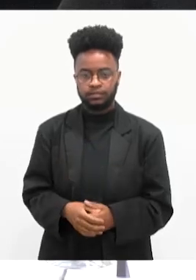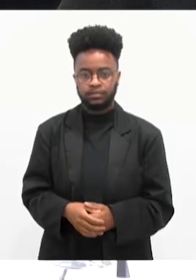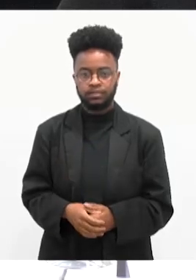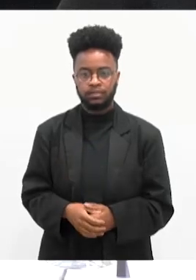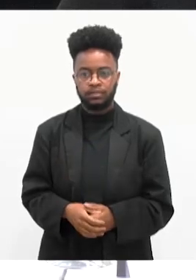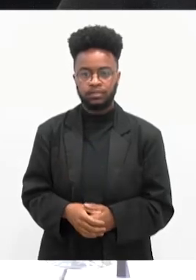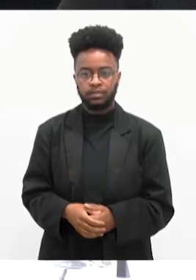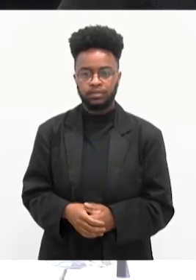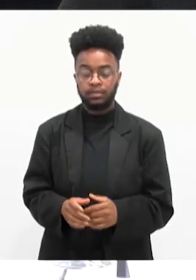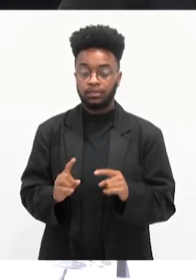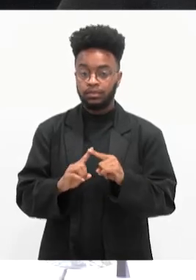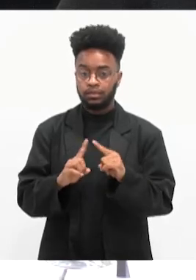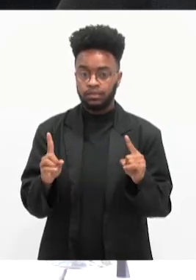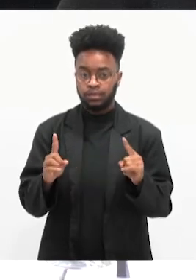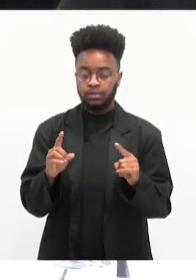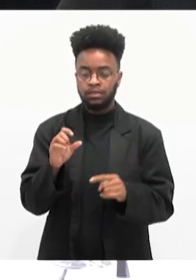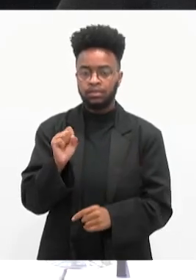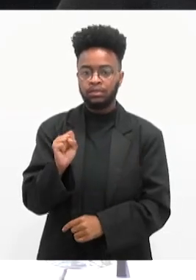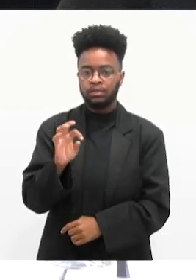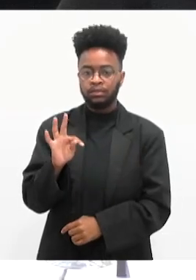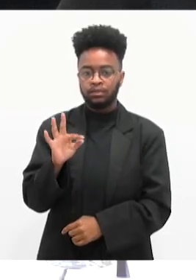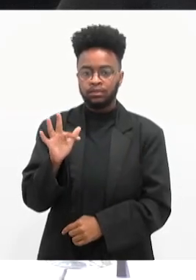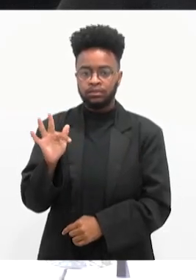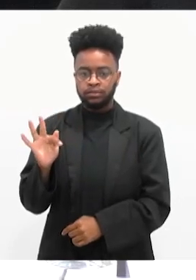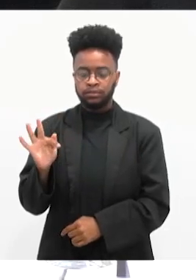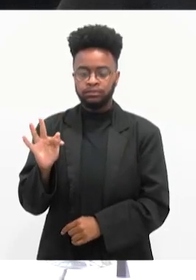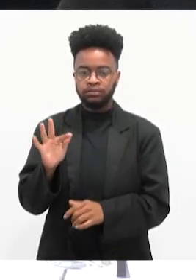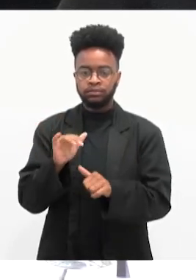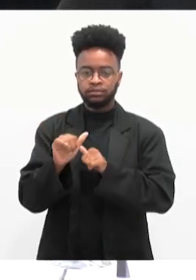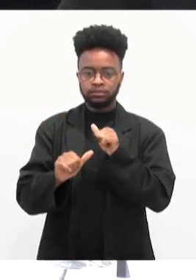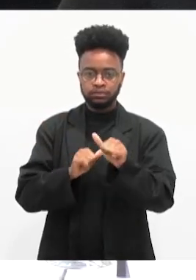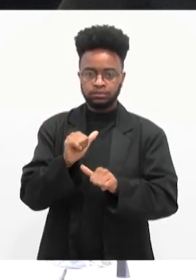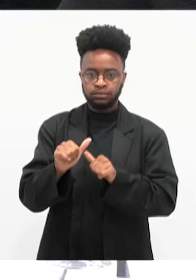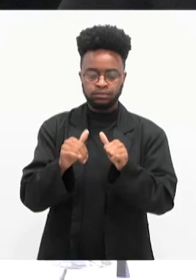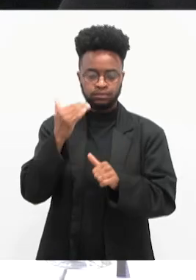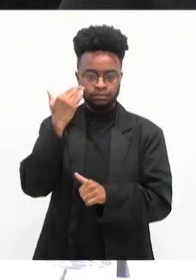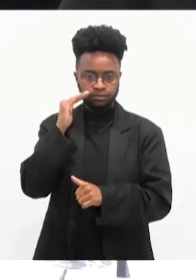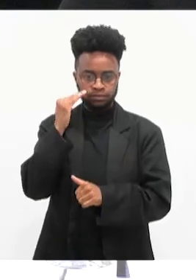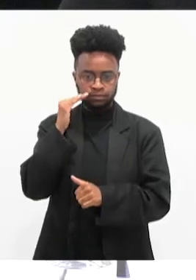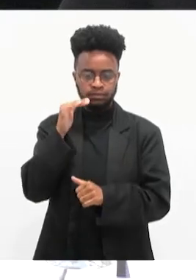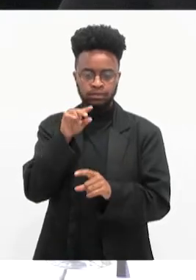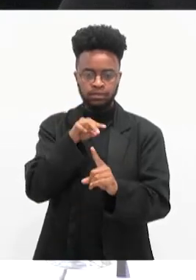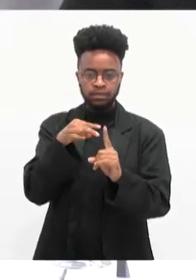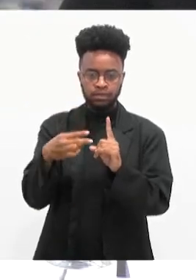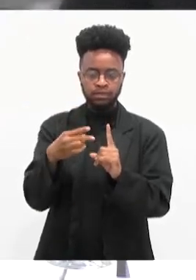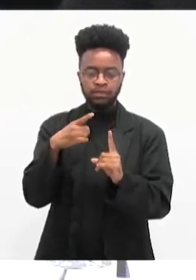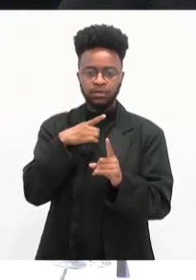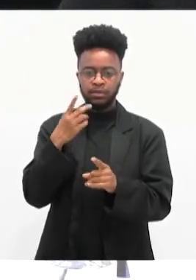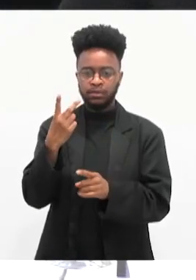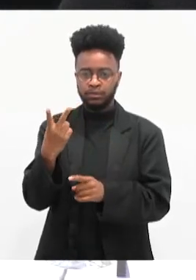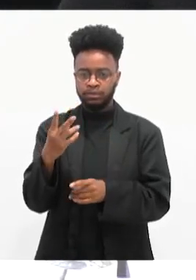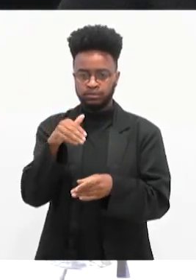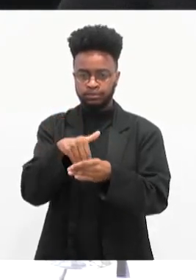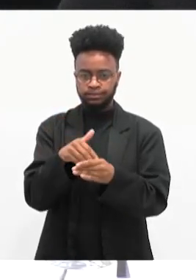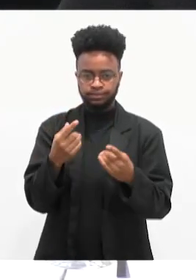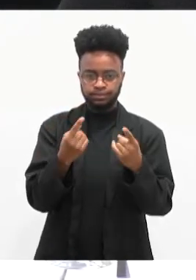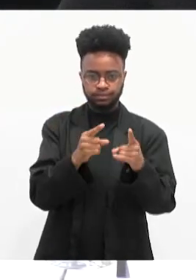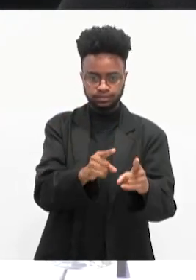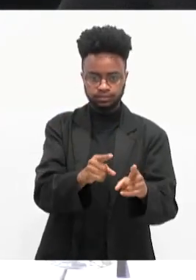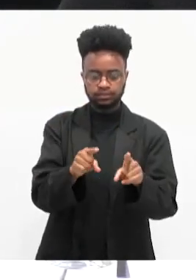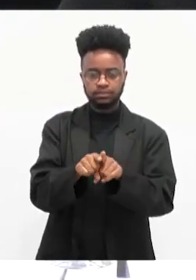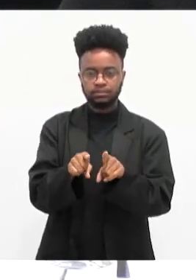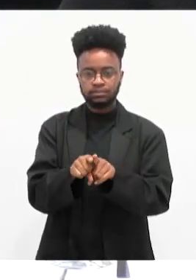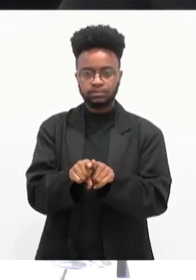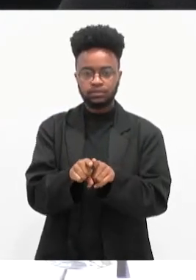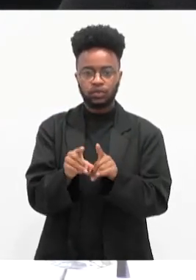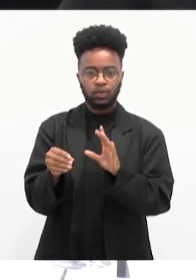Mas o Supremo mudou a sua interpretação, já tinha 2 votos contrários, e